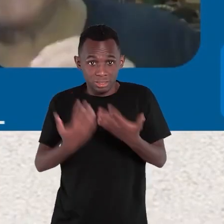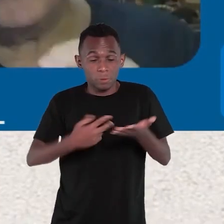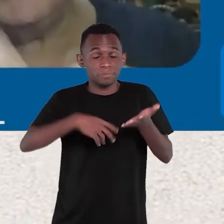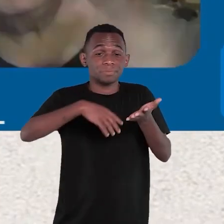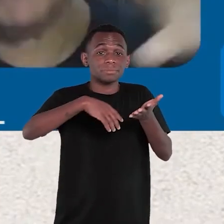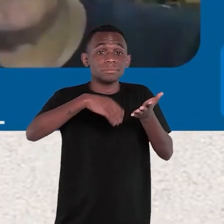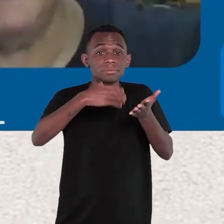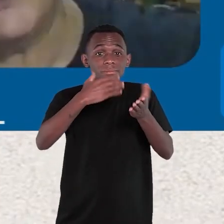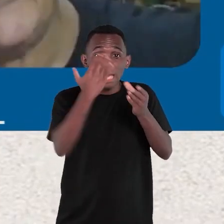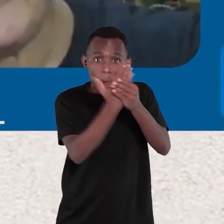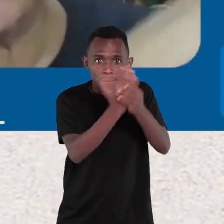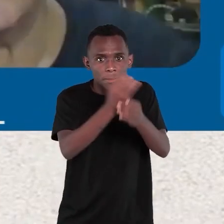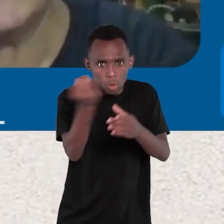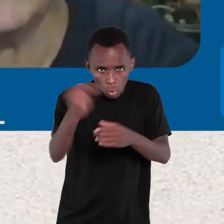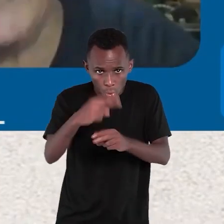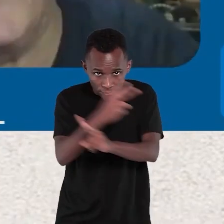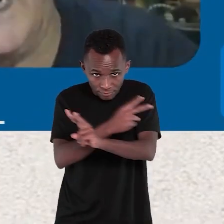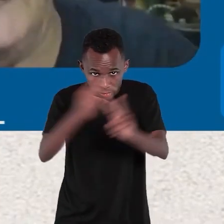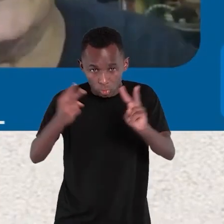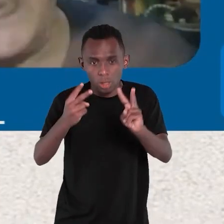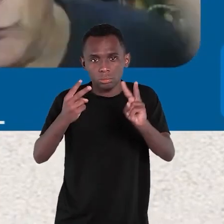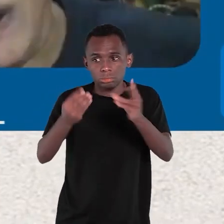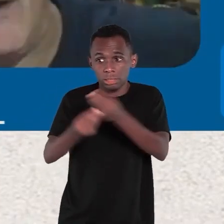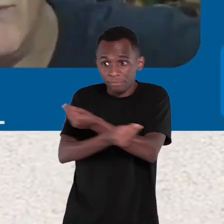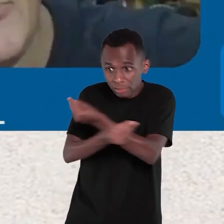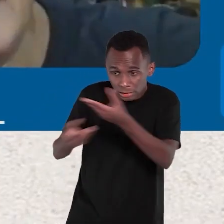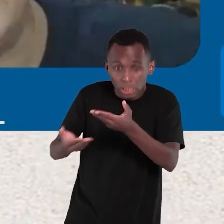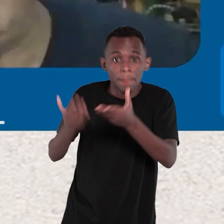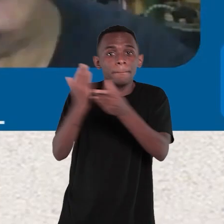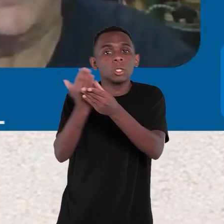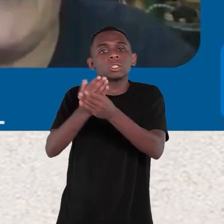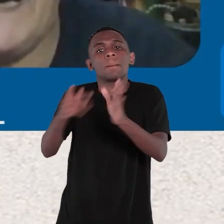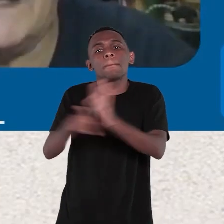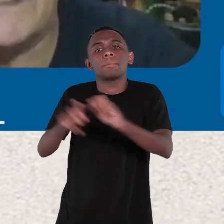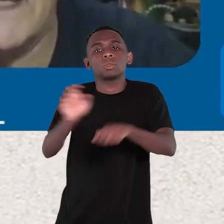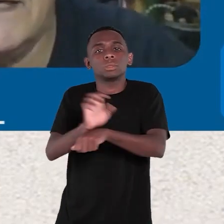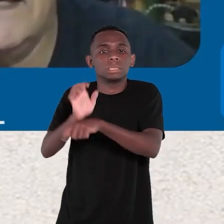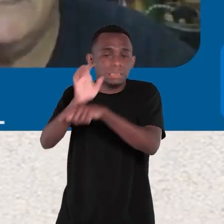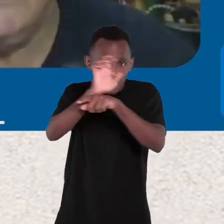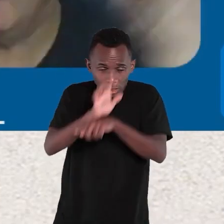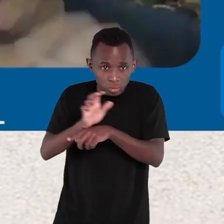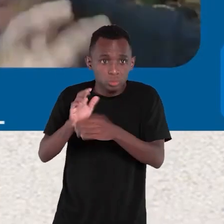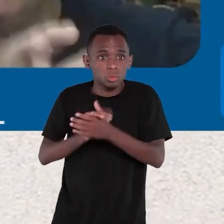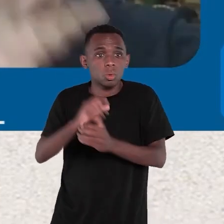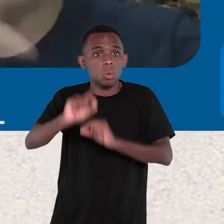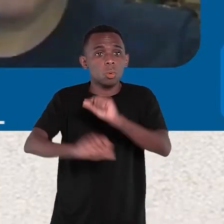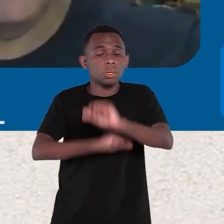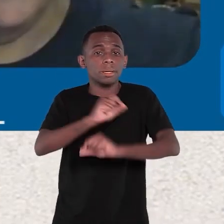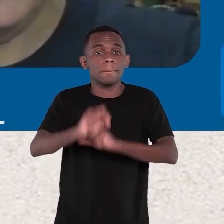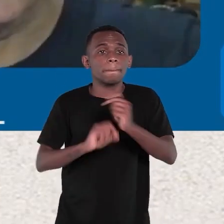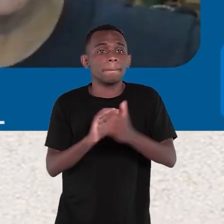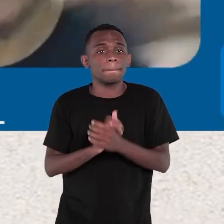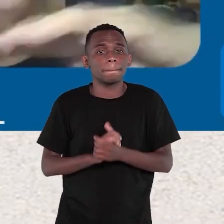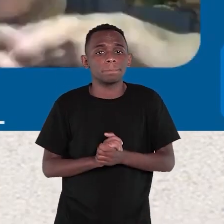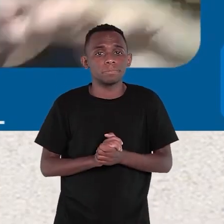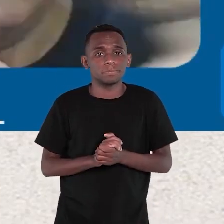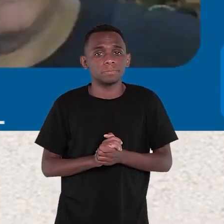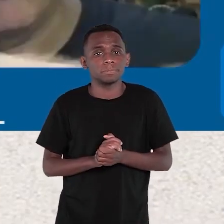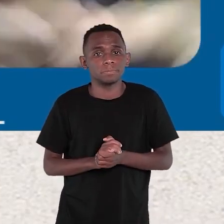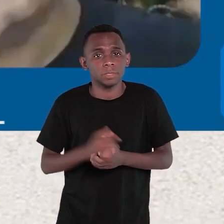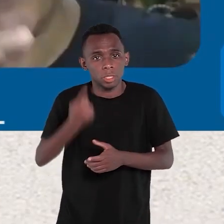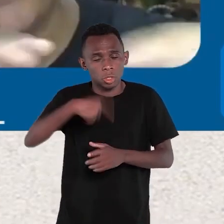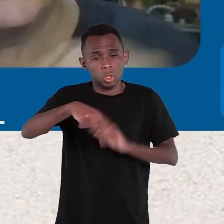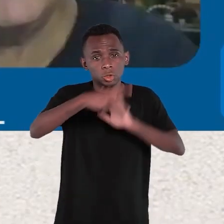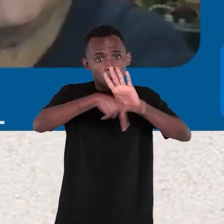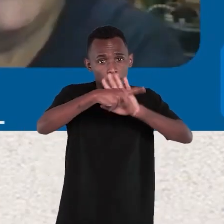está servindo as bibliotecas do sistema estadual de bibliotecas como nós estamos